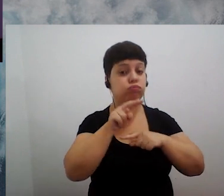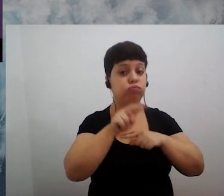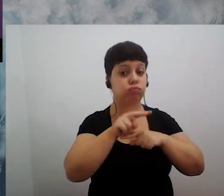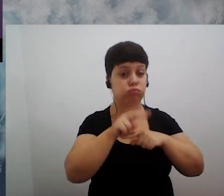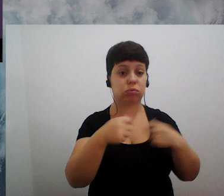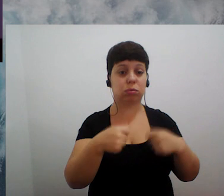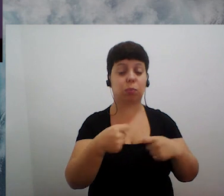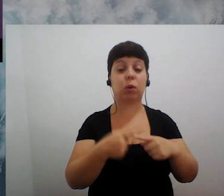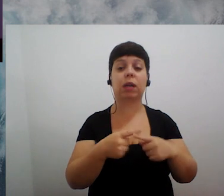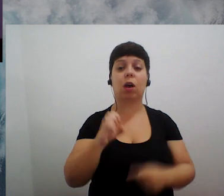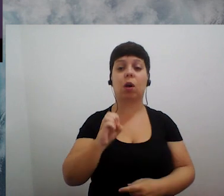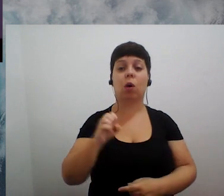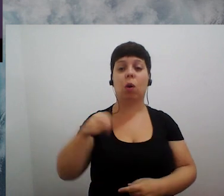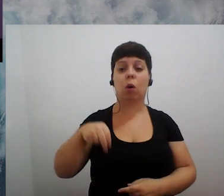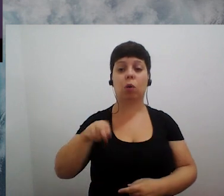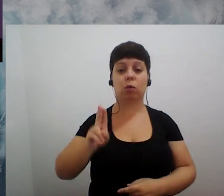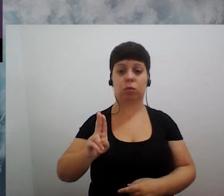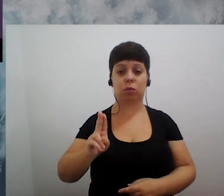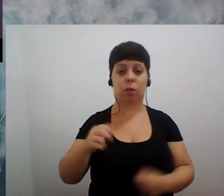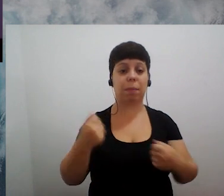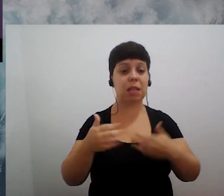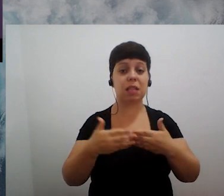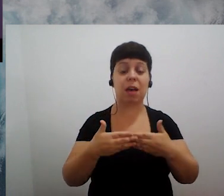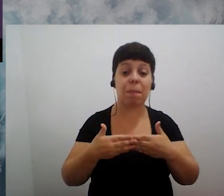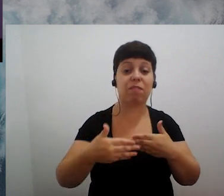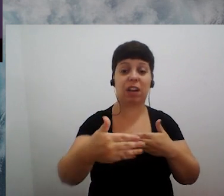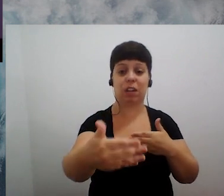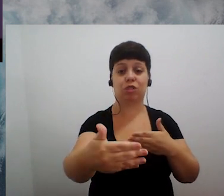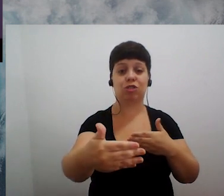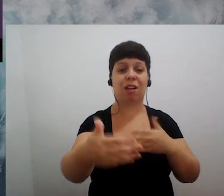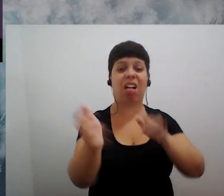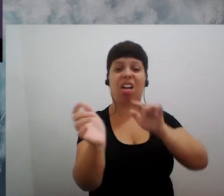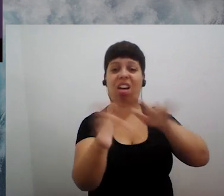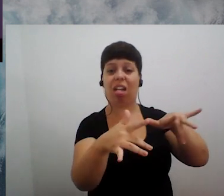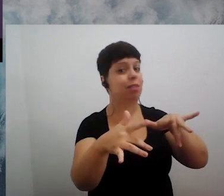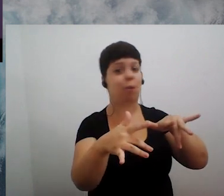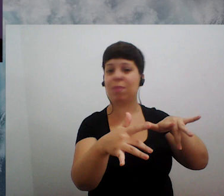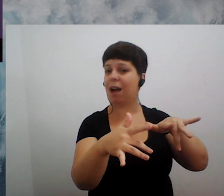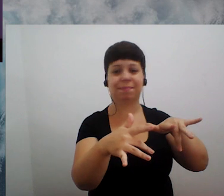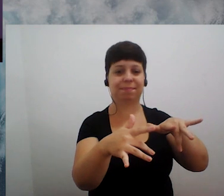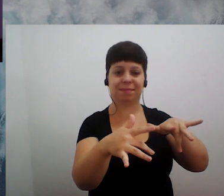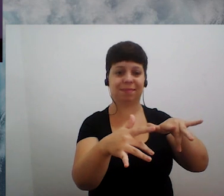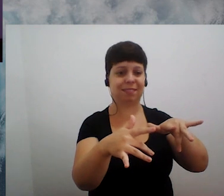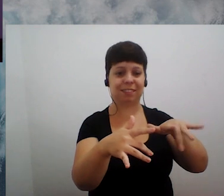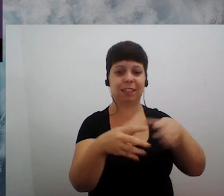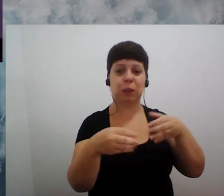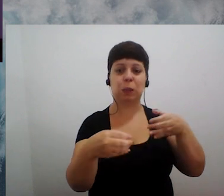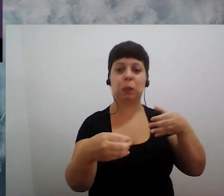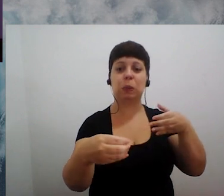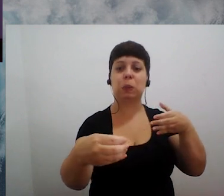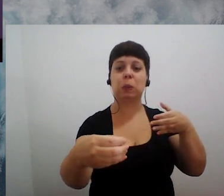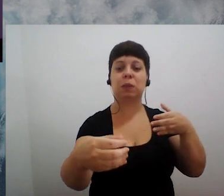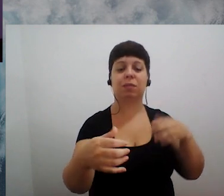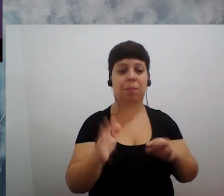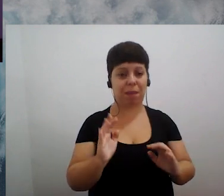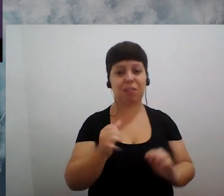zelar, né? Porque, segundo a ONU, a gente tem que caminhar para frente sem deixar ninguém para trás. Mas, infelizmente, a